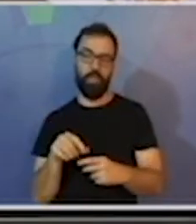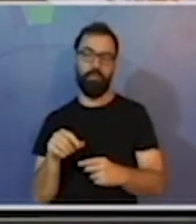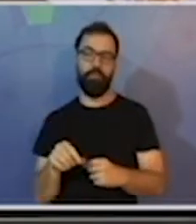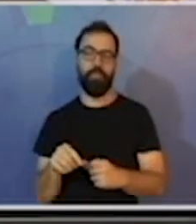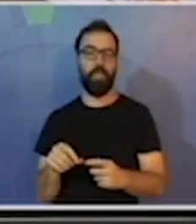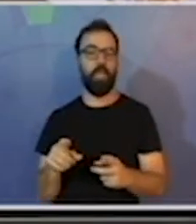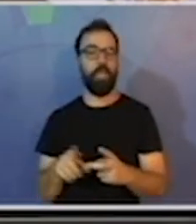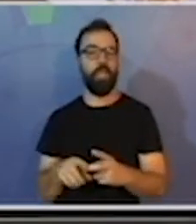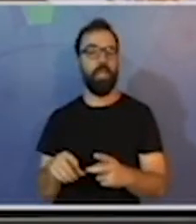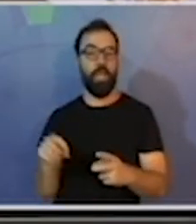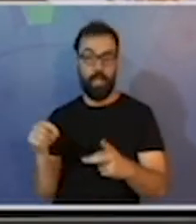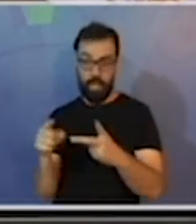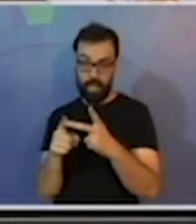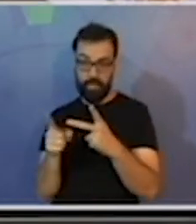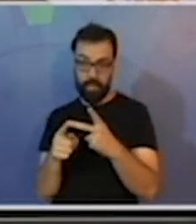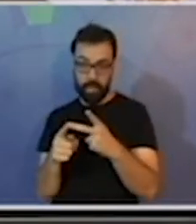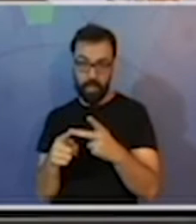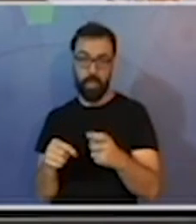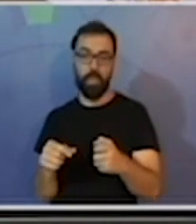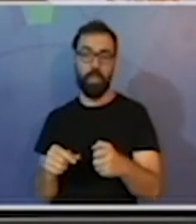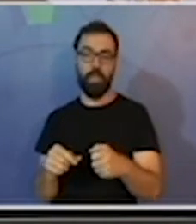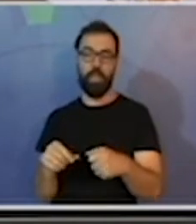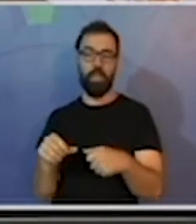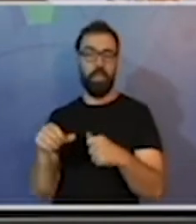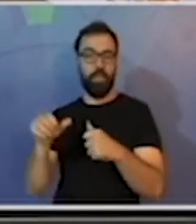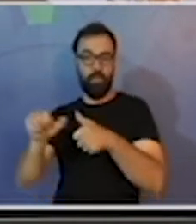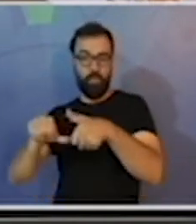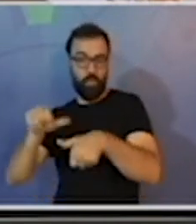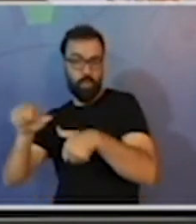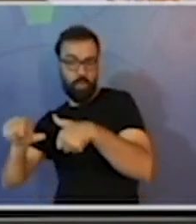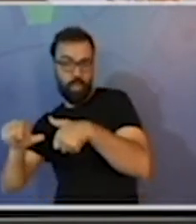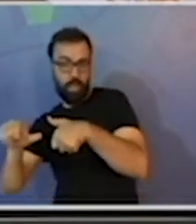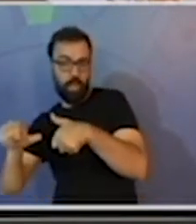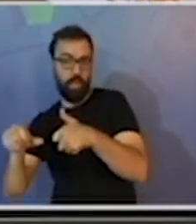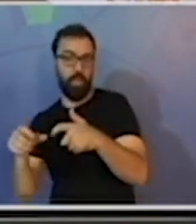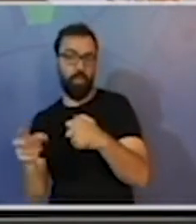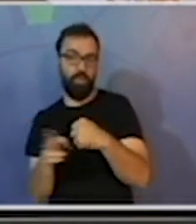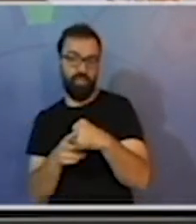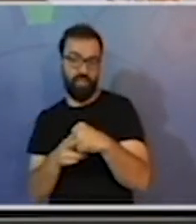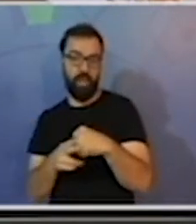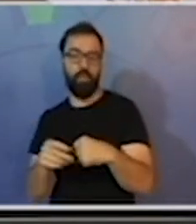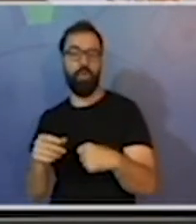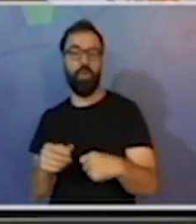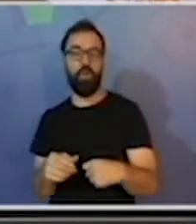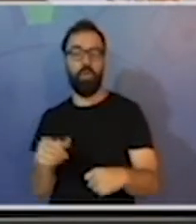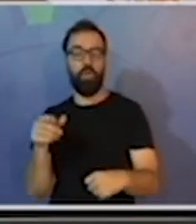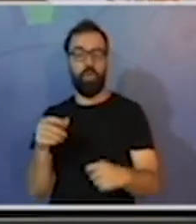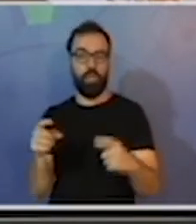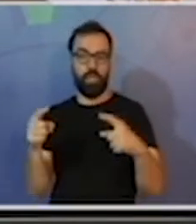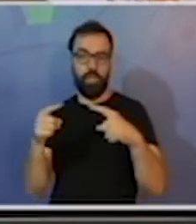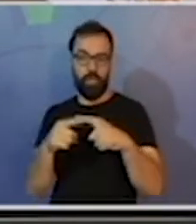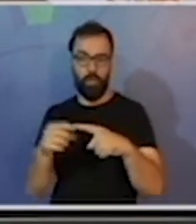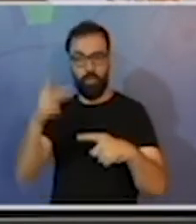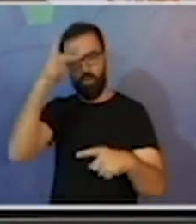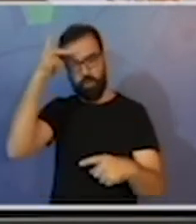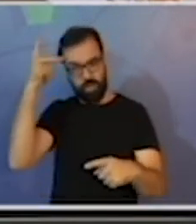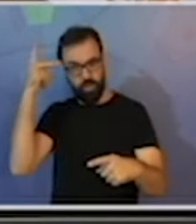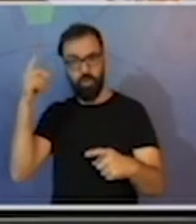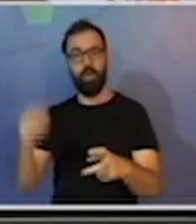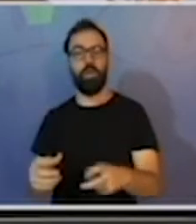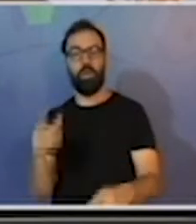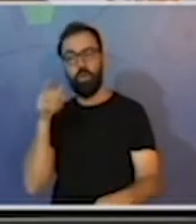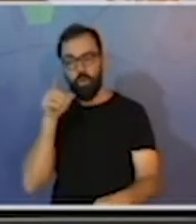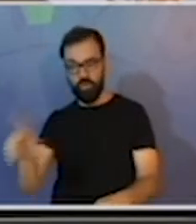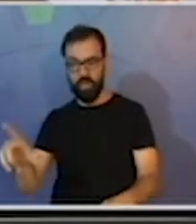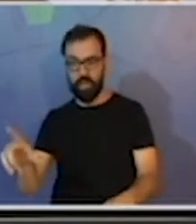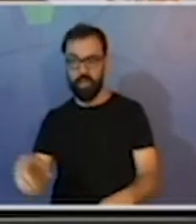a pessoa do sujeito Olha lá viu dois homens entrarem na casa tá